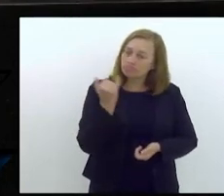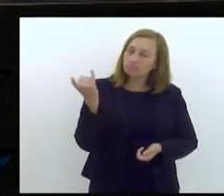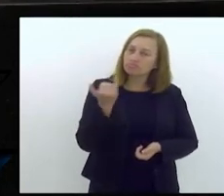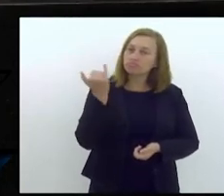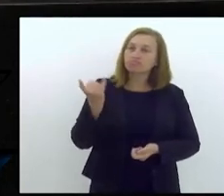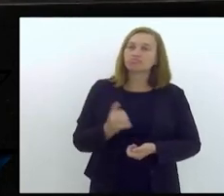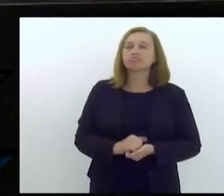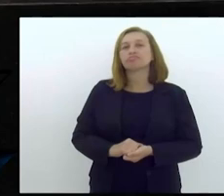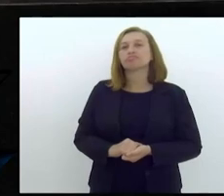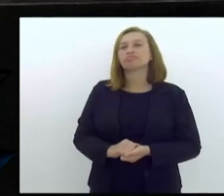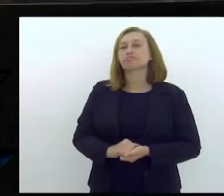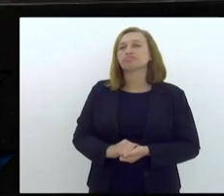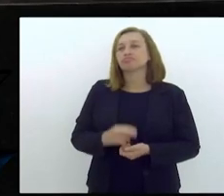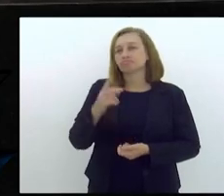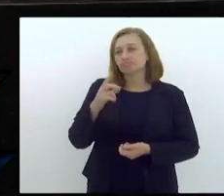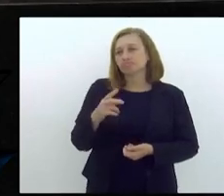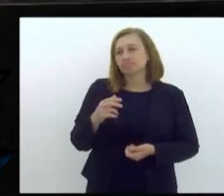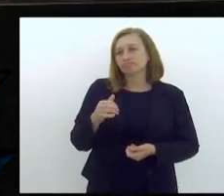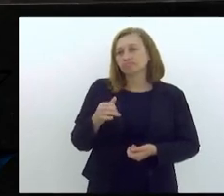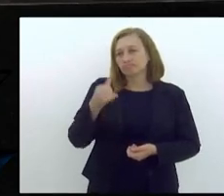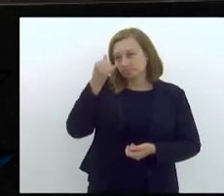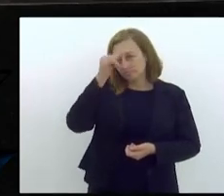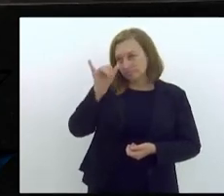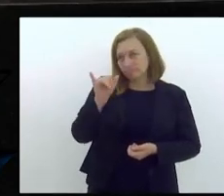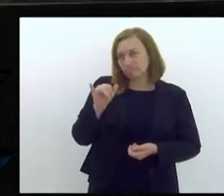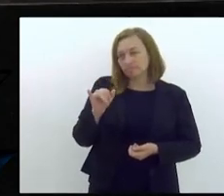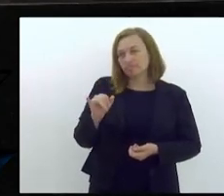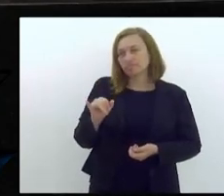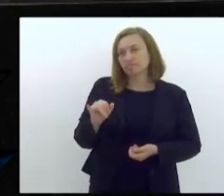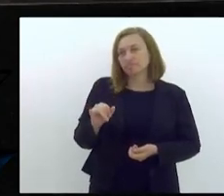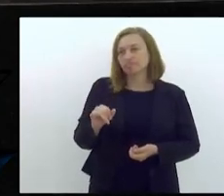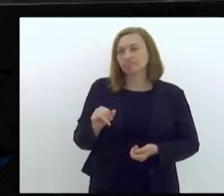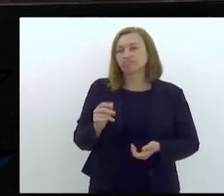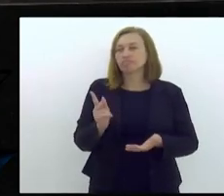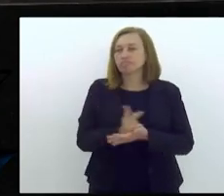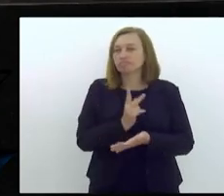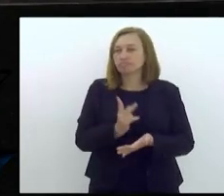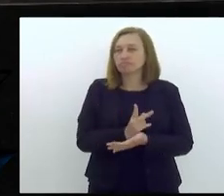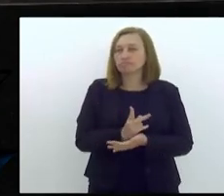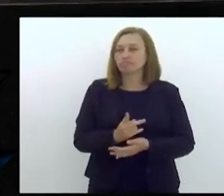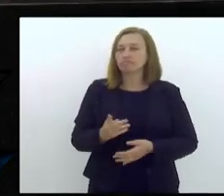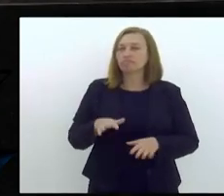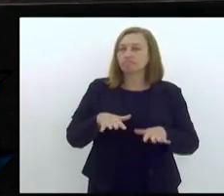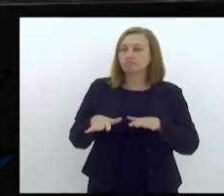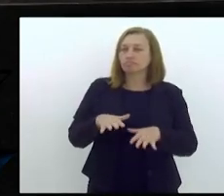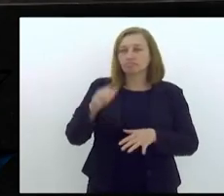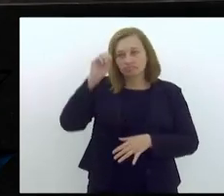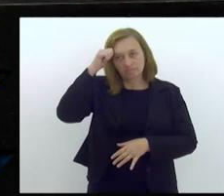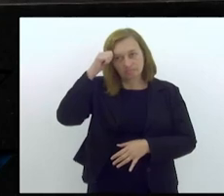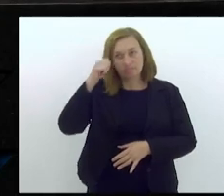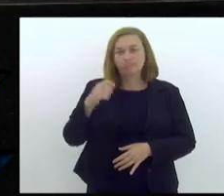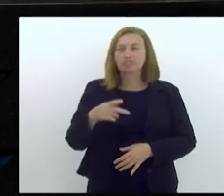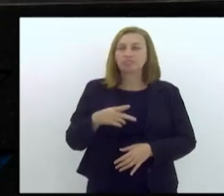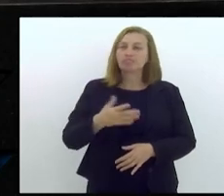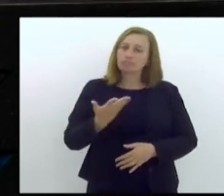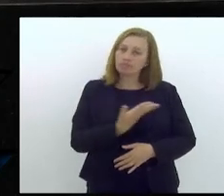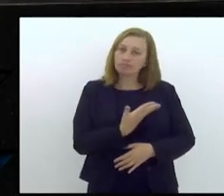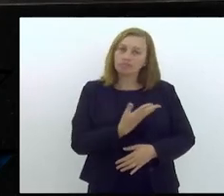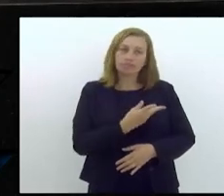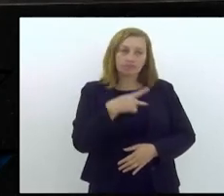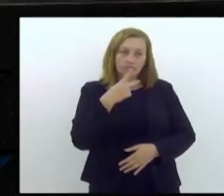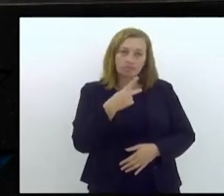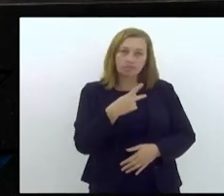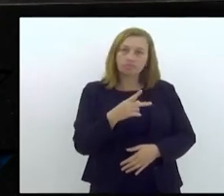uma importante medida para evitar fraudes do movimento negro um colega que anteriormente falou inclusive de um candidato lá de São